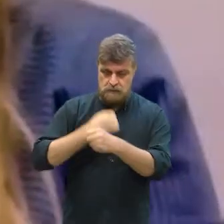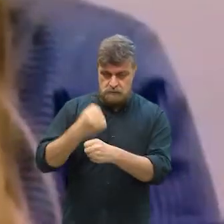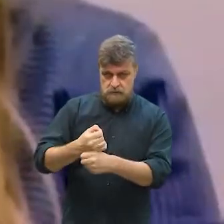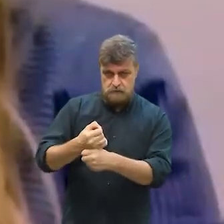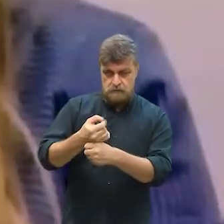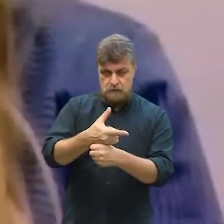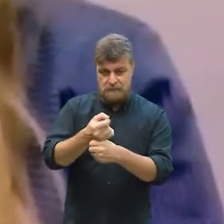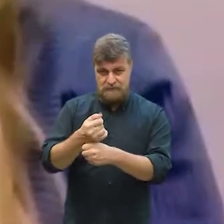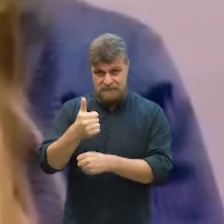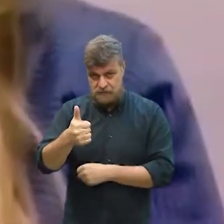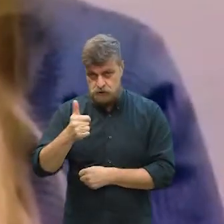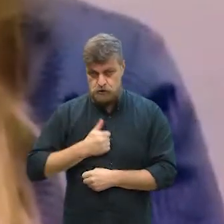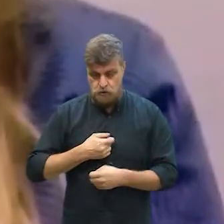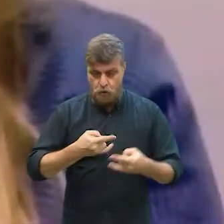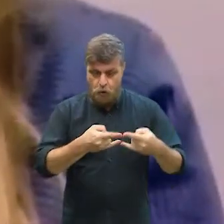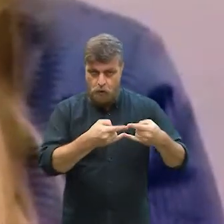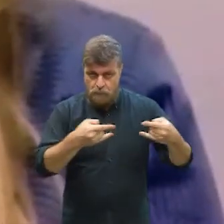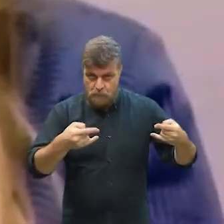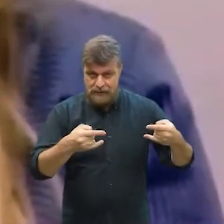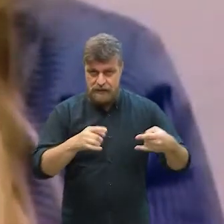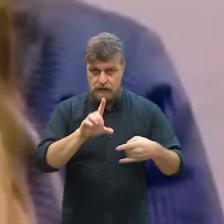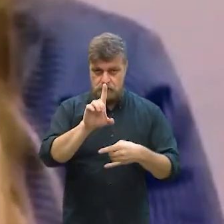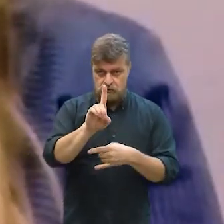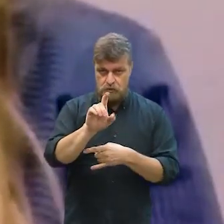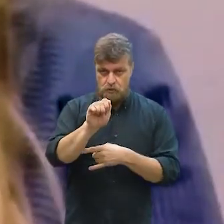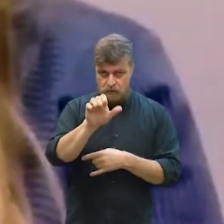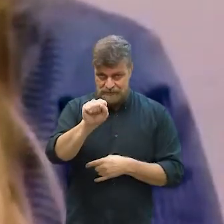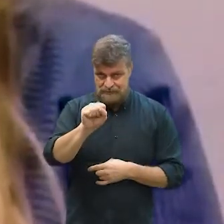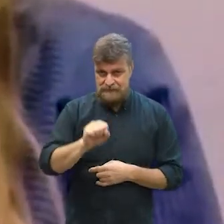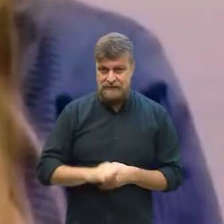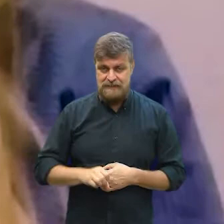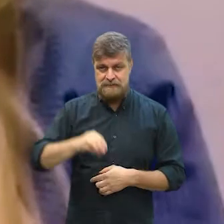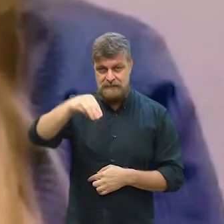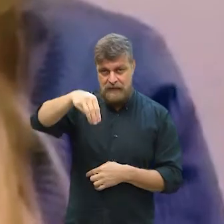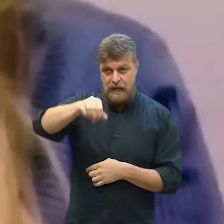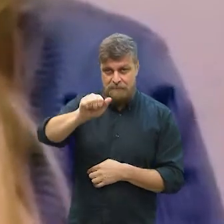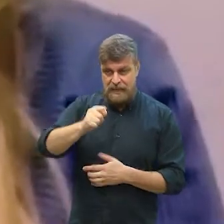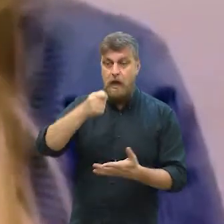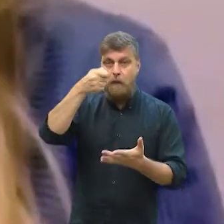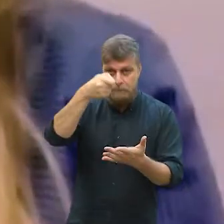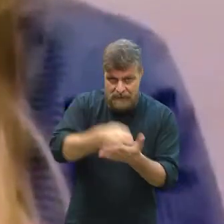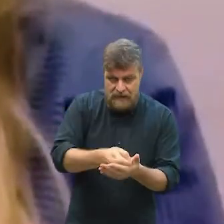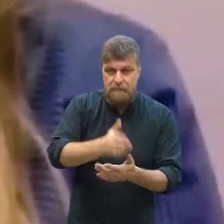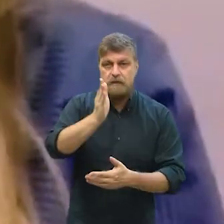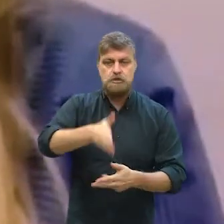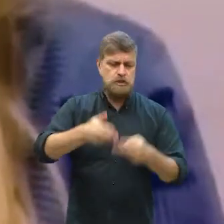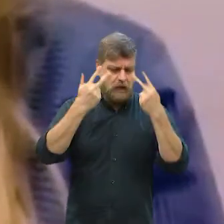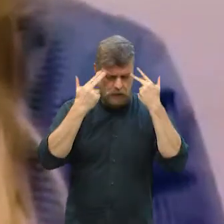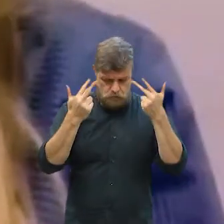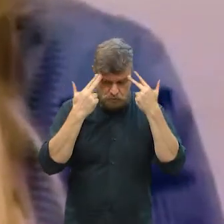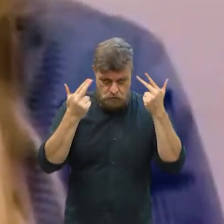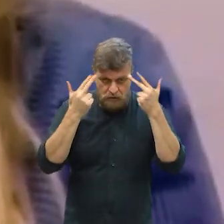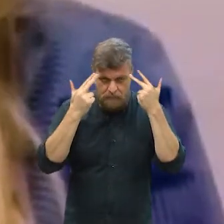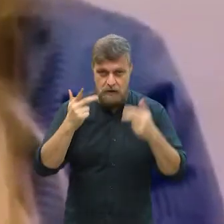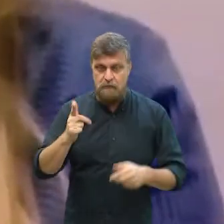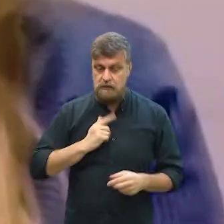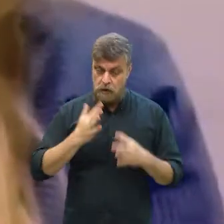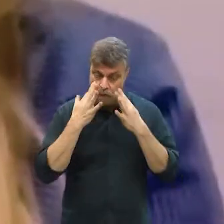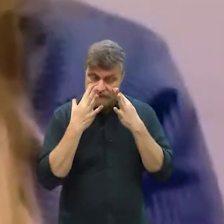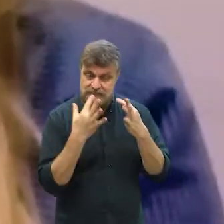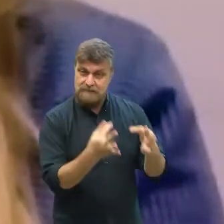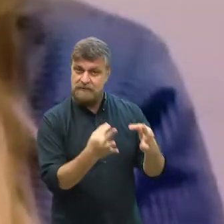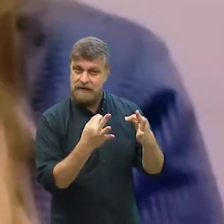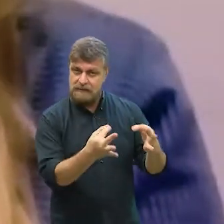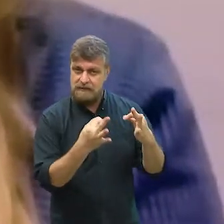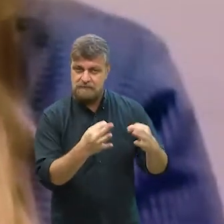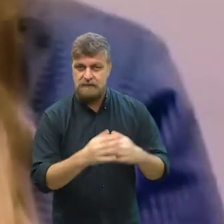em 2021, os boletos DAS, os documentos de arrecadação do Simples, o pagamento e o vencimento deles já estão normalizados e é um ponto